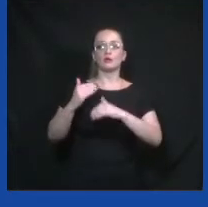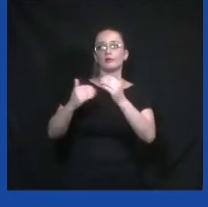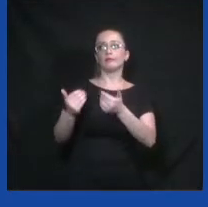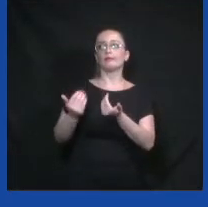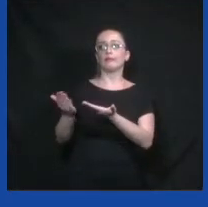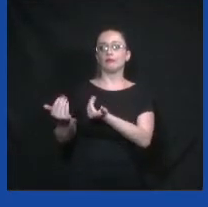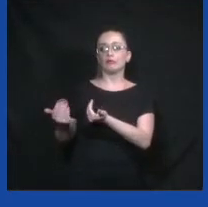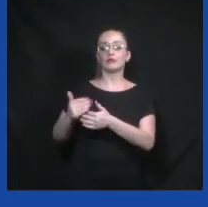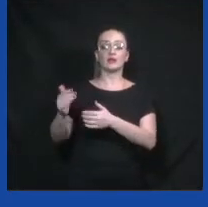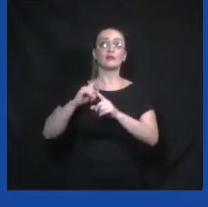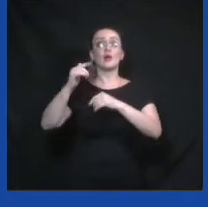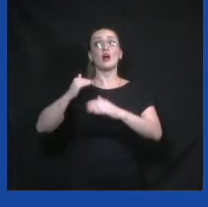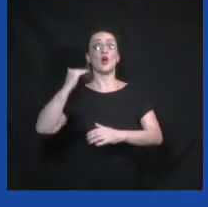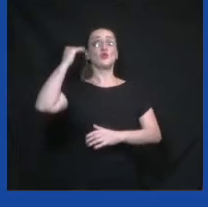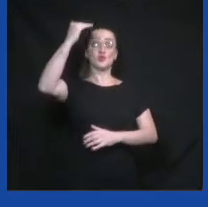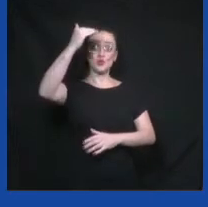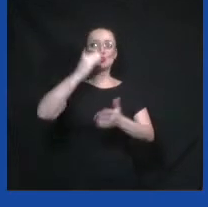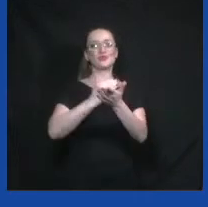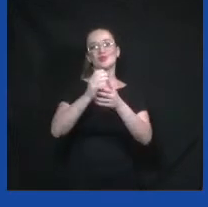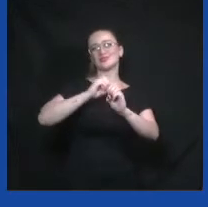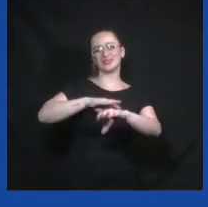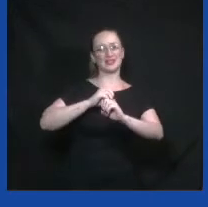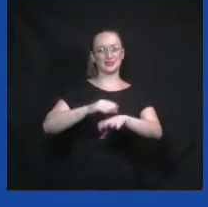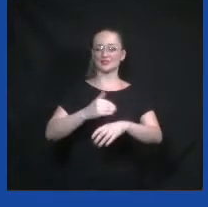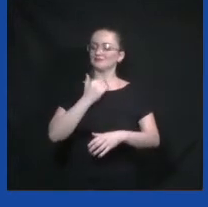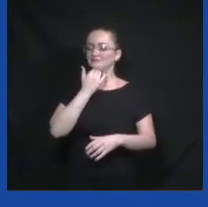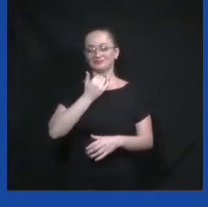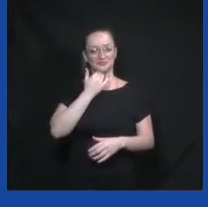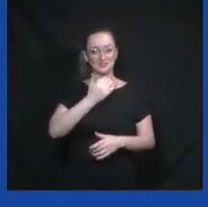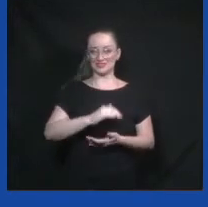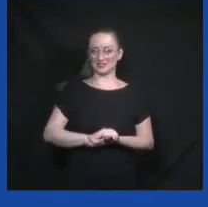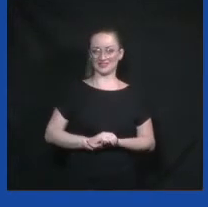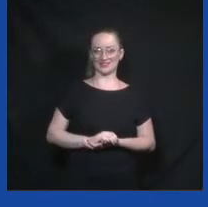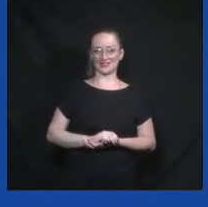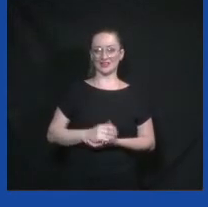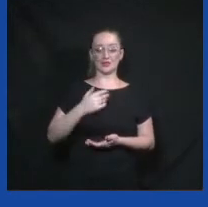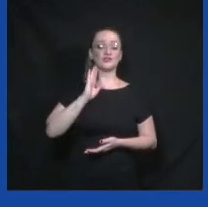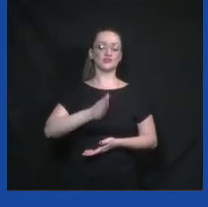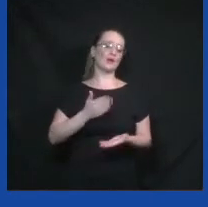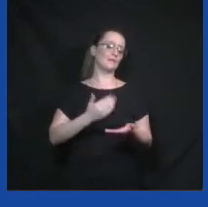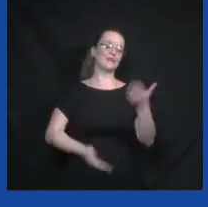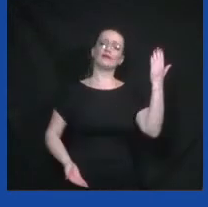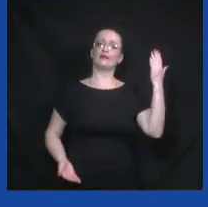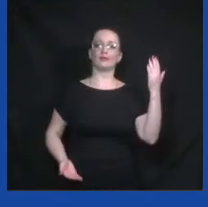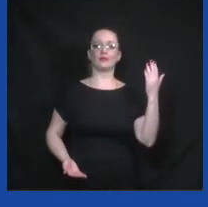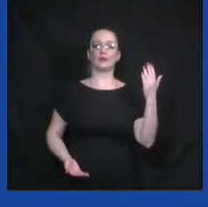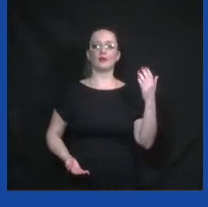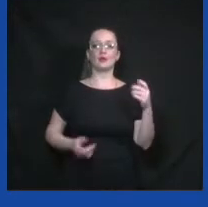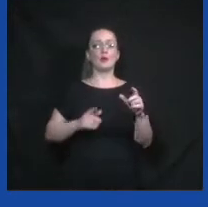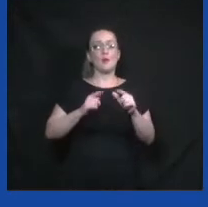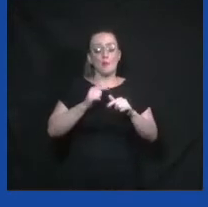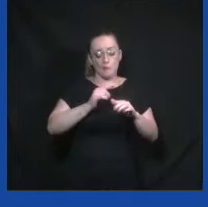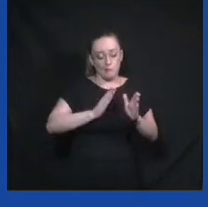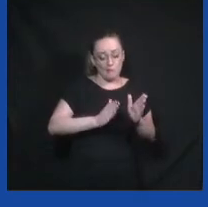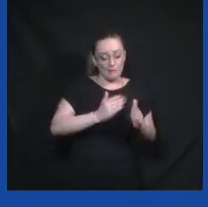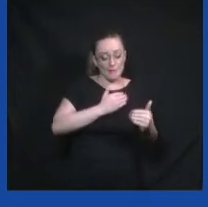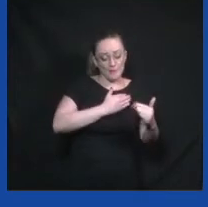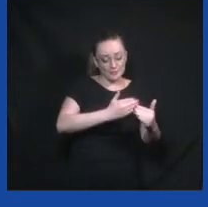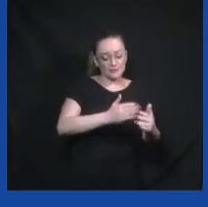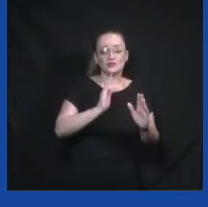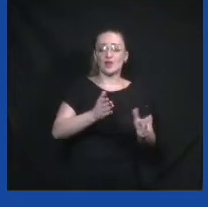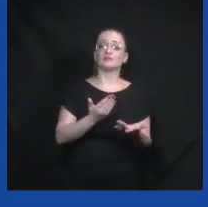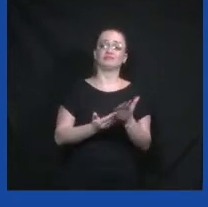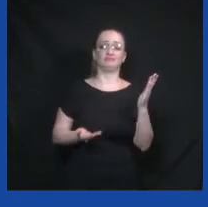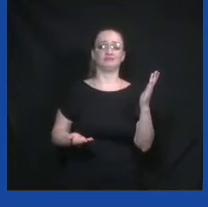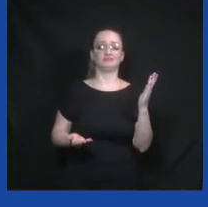juventude e querer fazer educação política só na vida adulta, quando a gente perdeu um grande pedaço da trajetória formativa